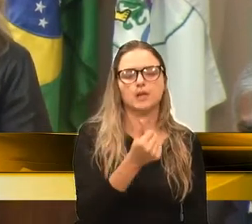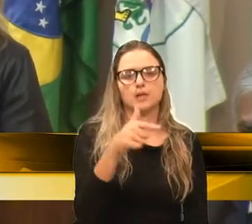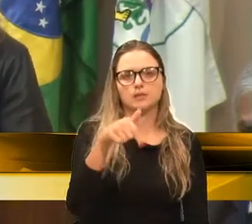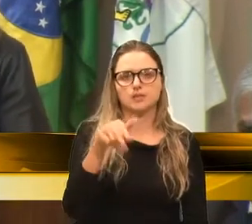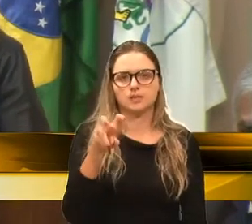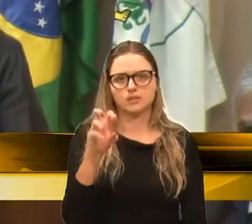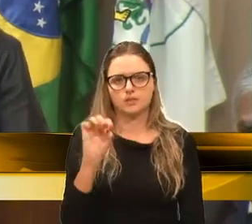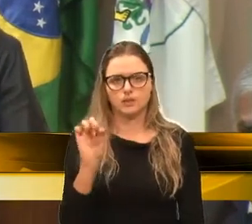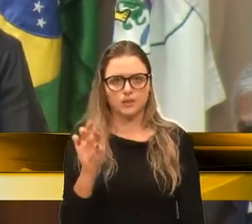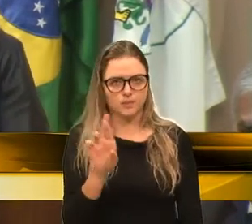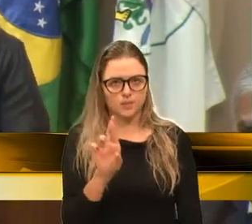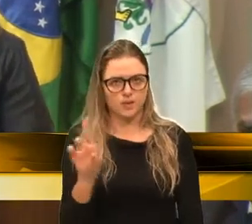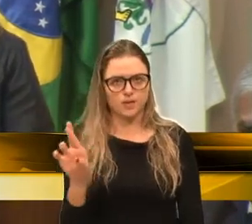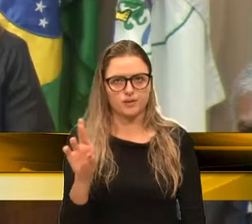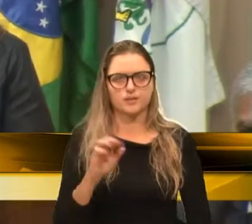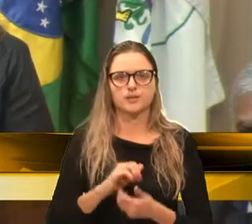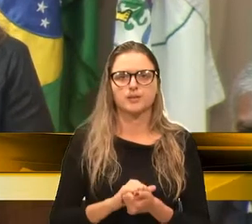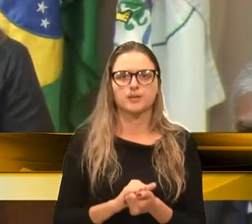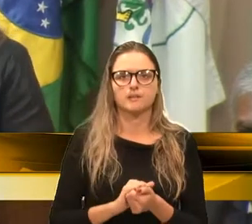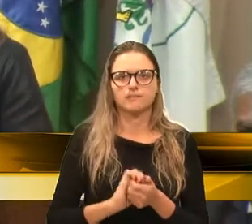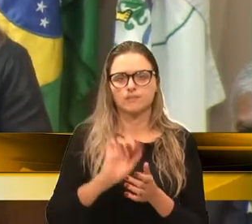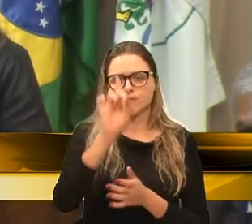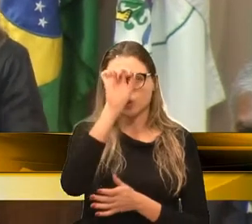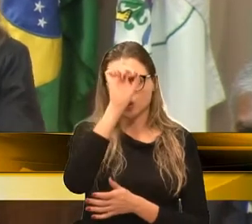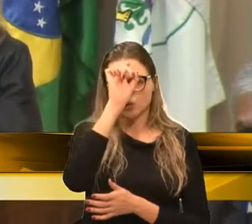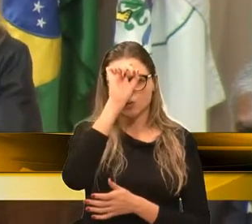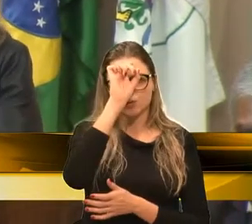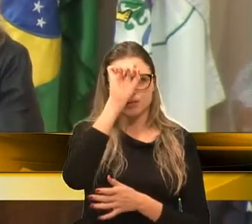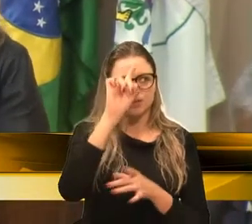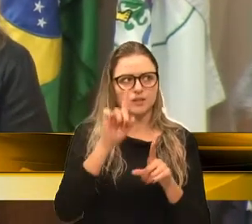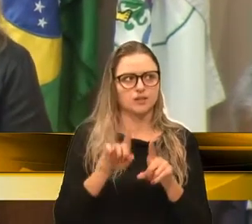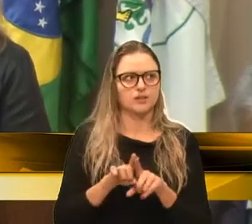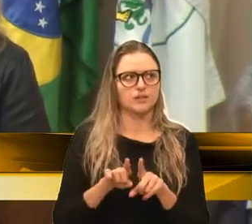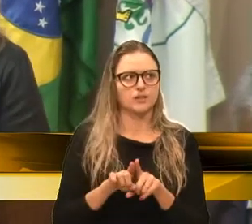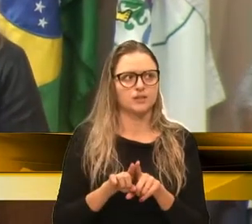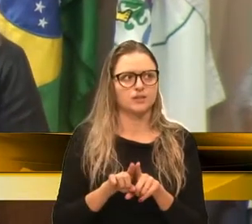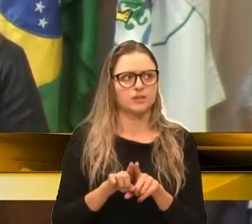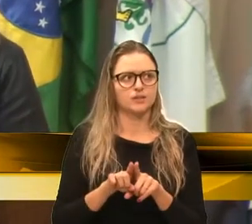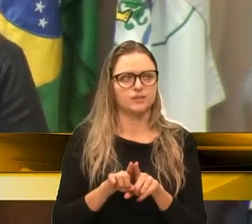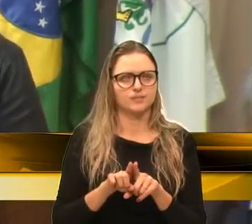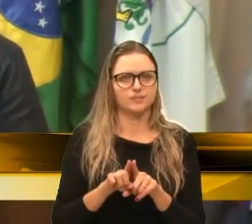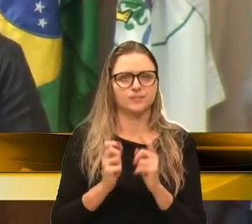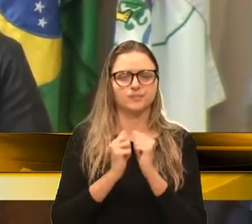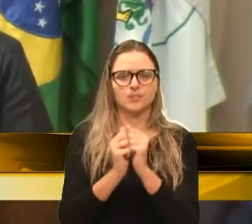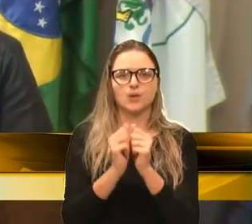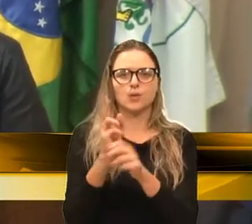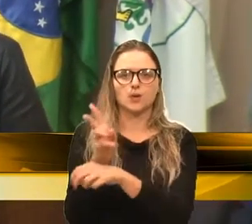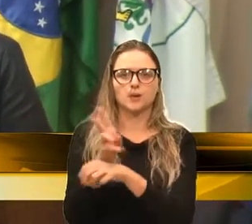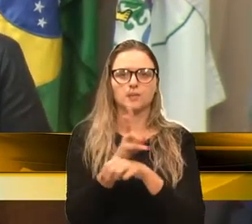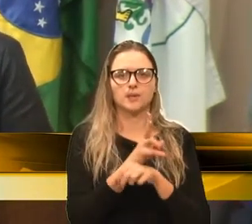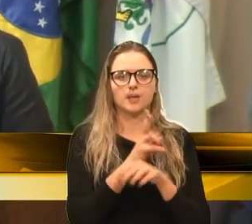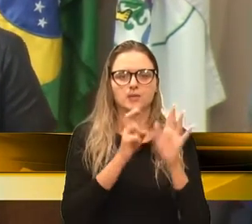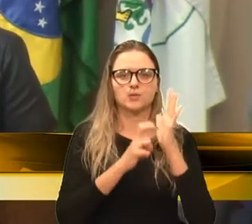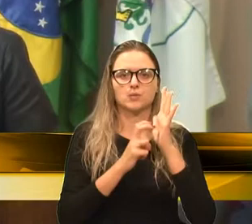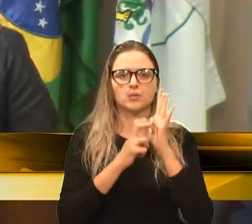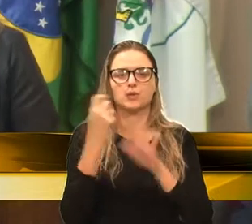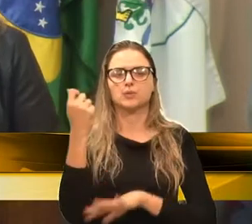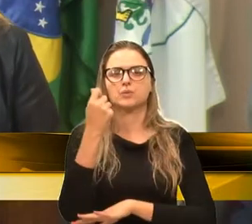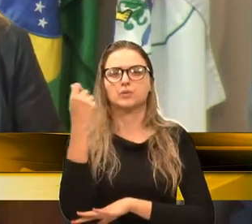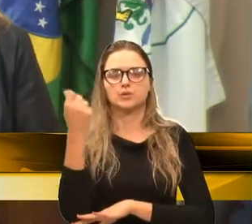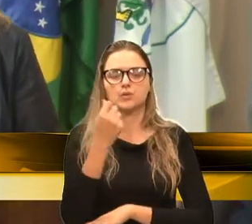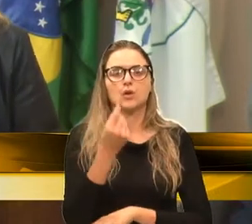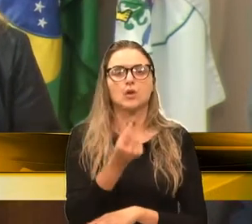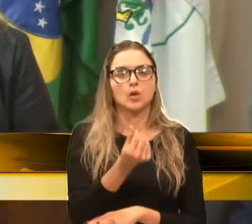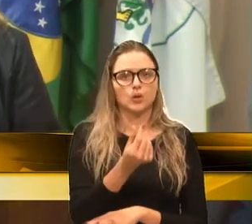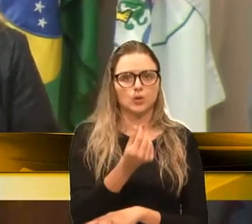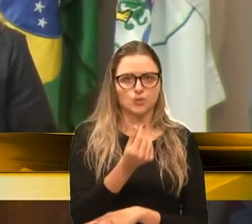R$1.750.000. Então, os hospitais vão contrair um empréstimo no Banrisul nesses valores. Então, o